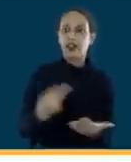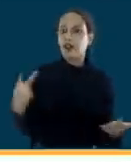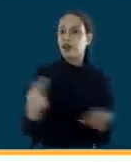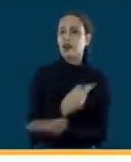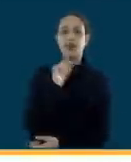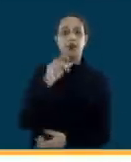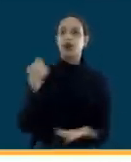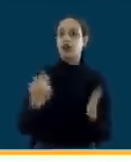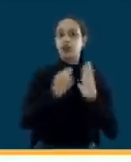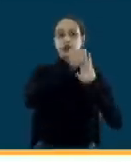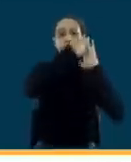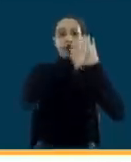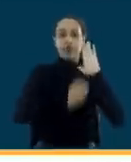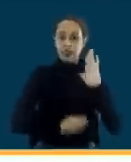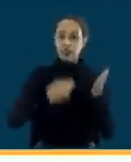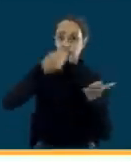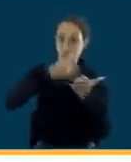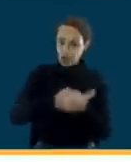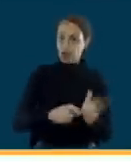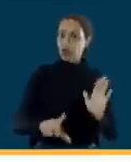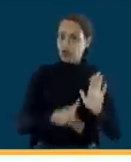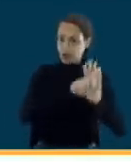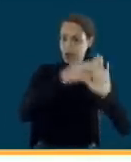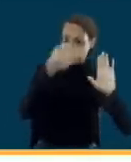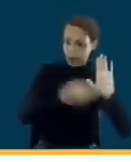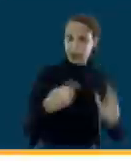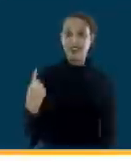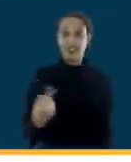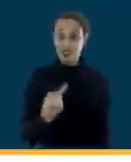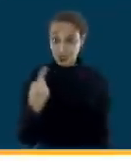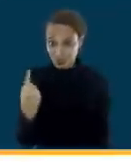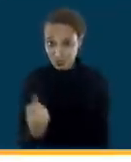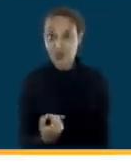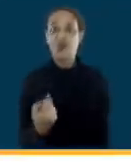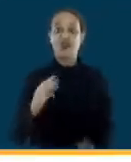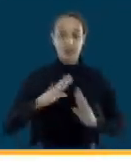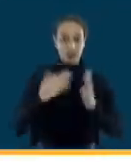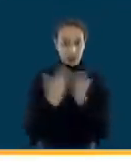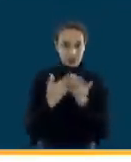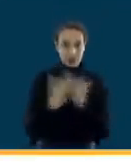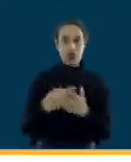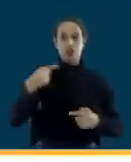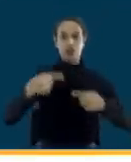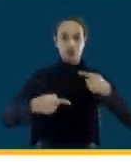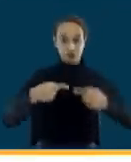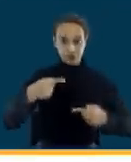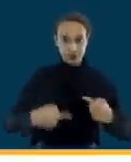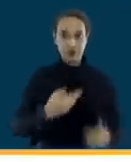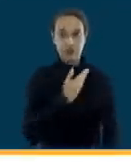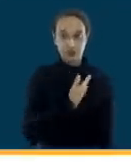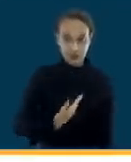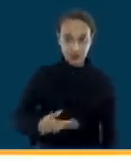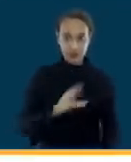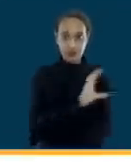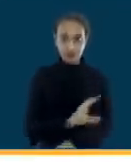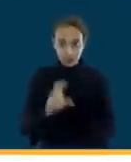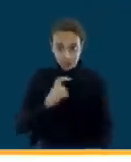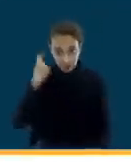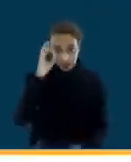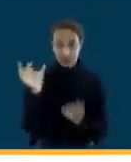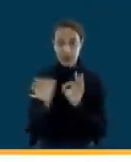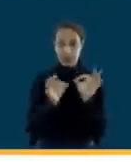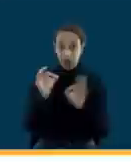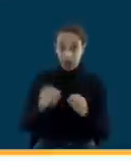da regulamentação. Eu quero dizer que nós estamos, inclusive, a Escola de Políticas Culturais, preparando, né, um material